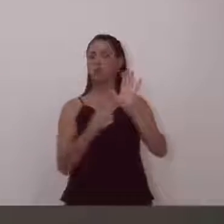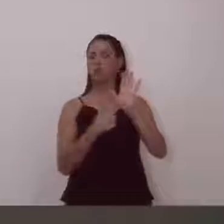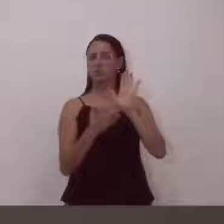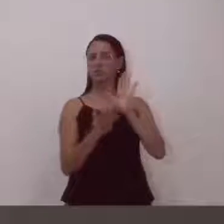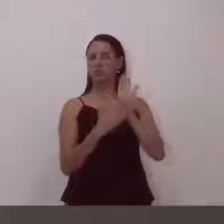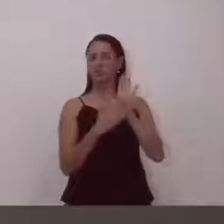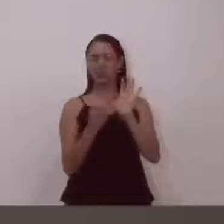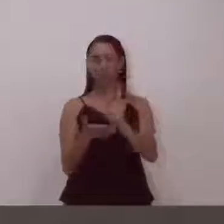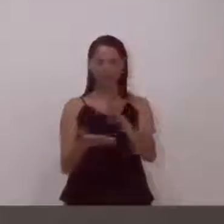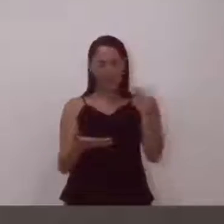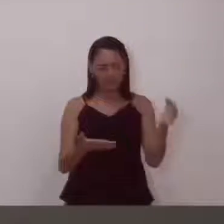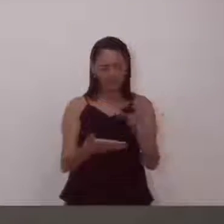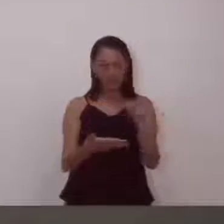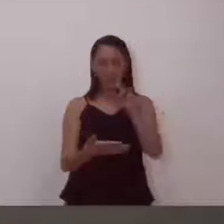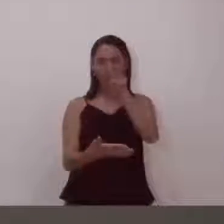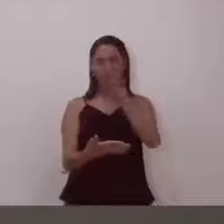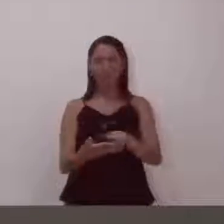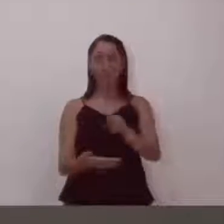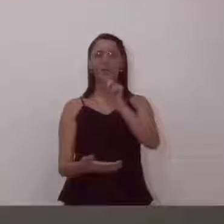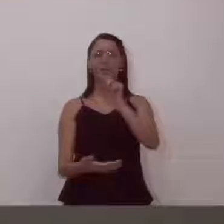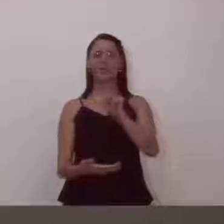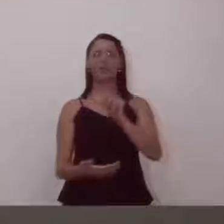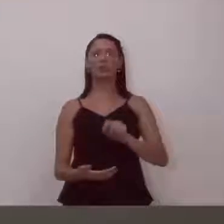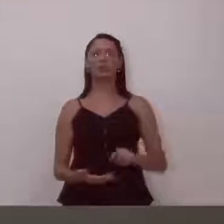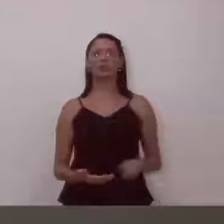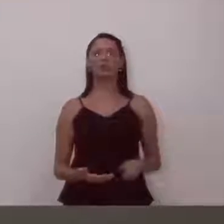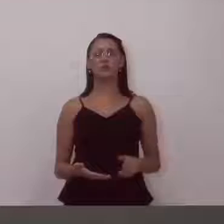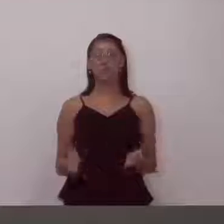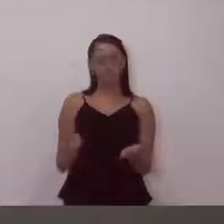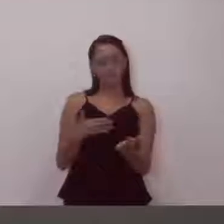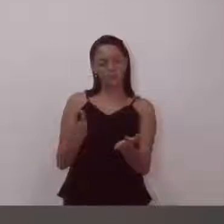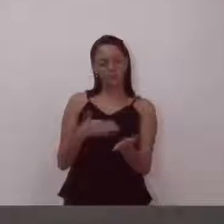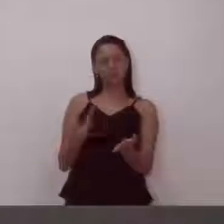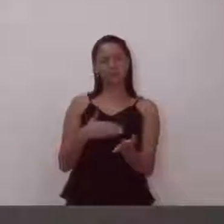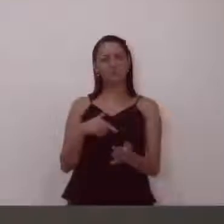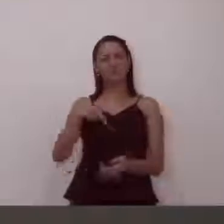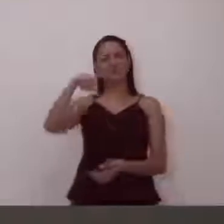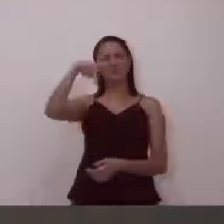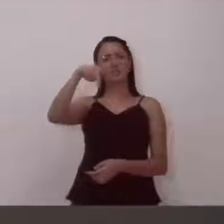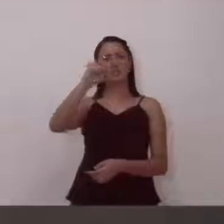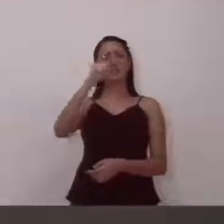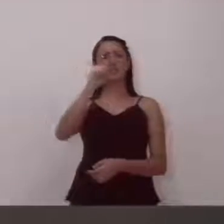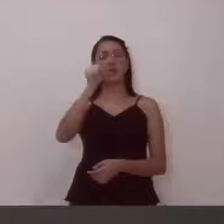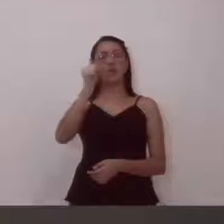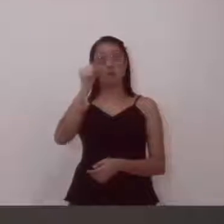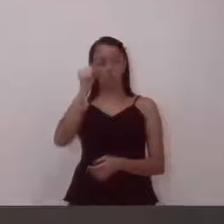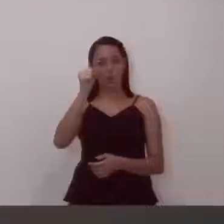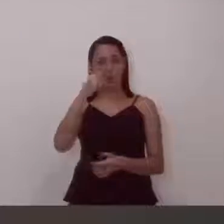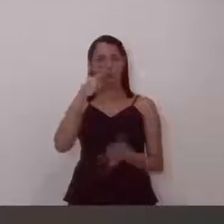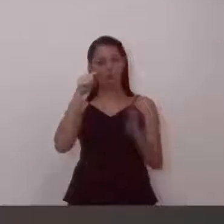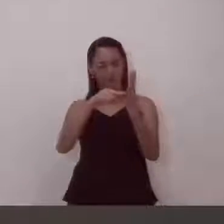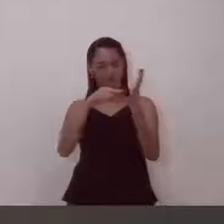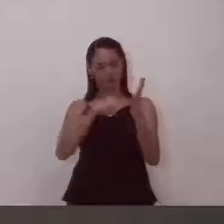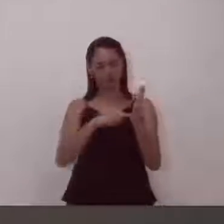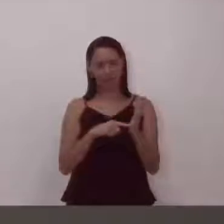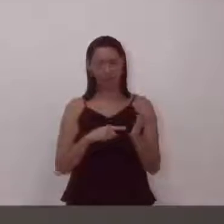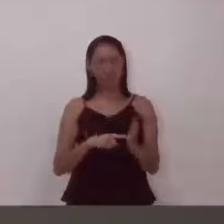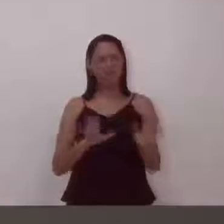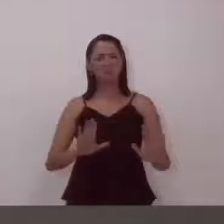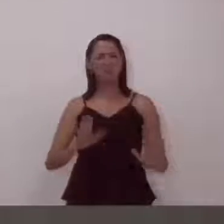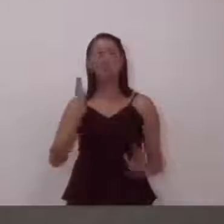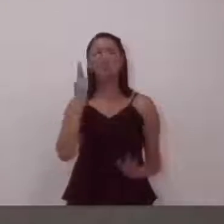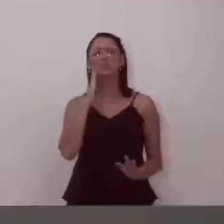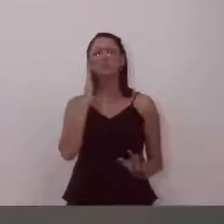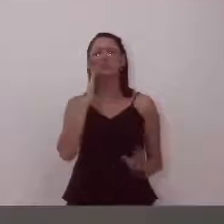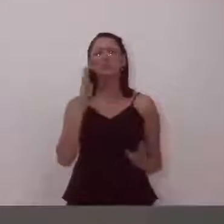resposta do requerimento, foram, se não me falha a memória aqui, 78 notificações. E aí eu não consigo entender qual